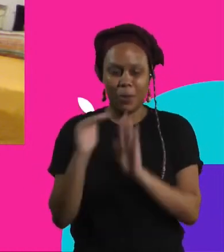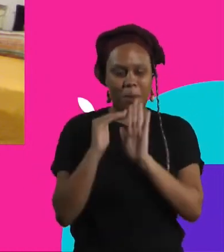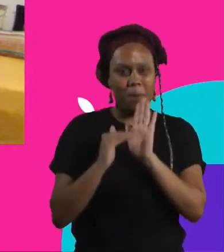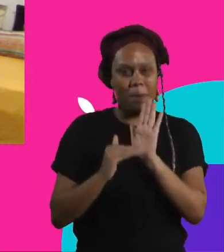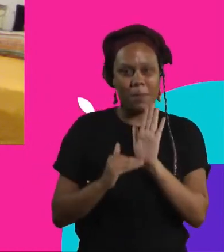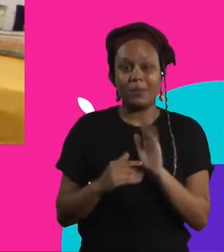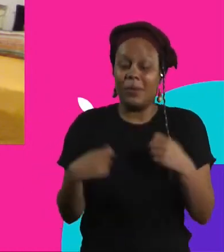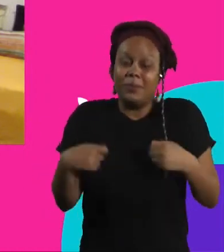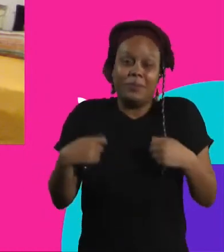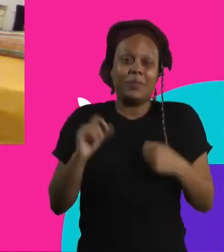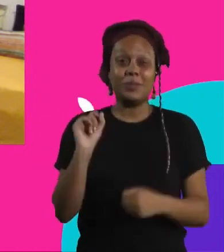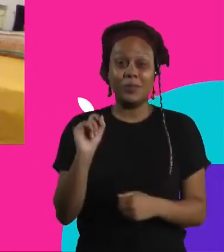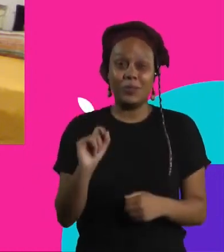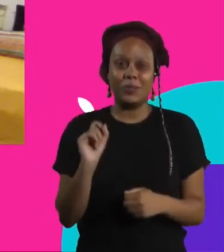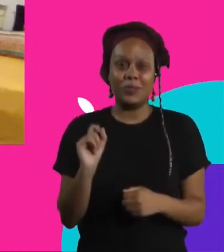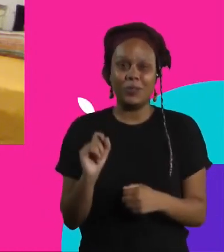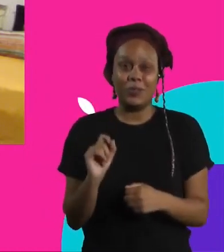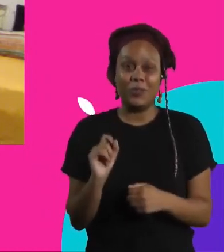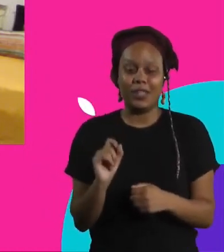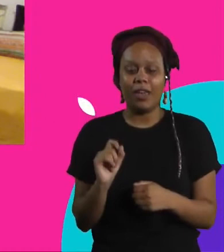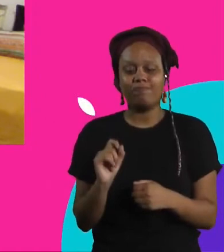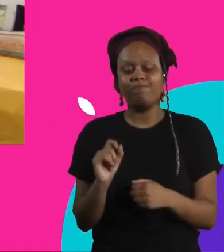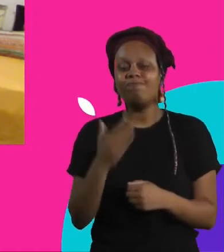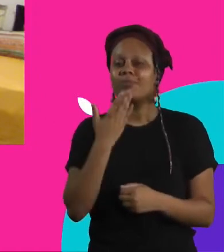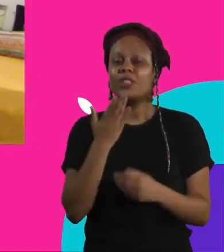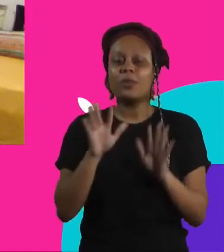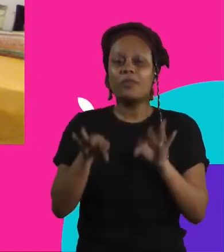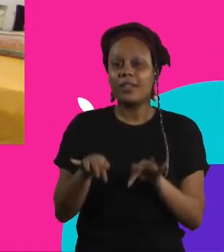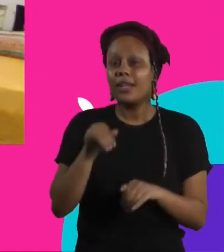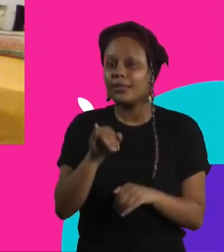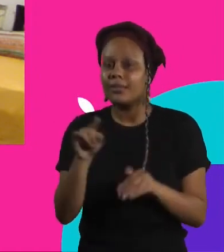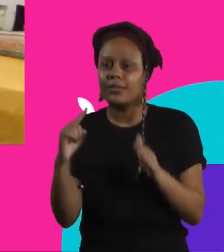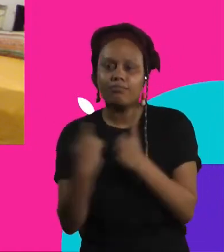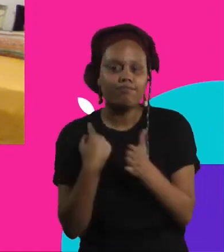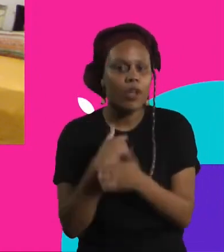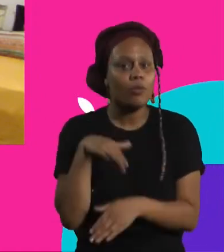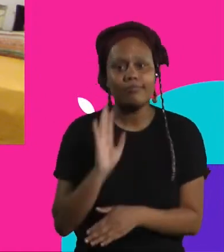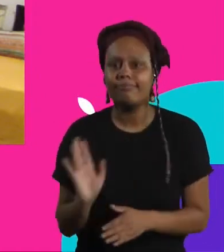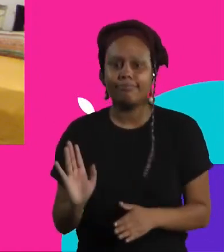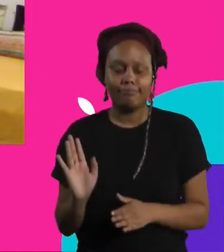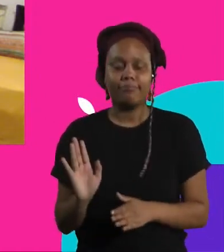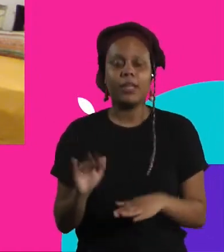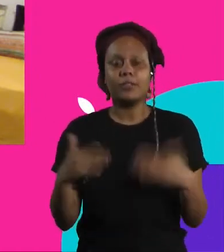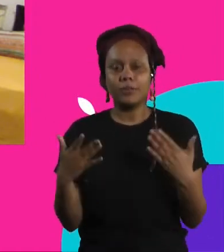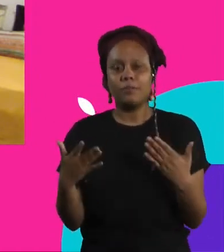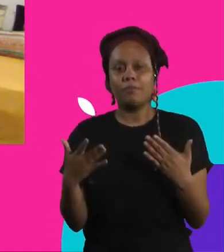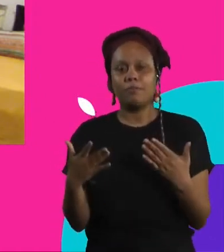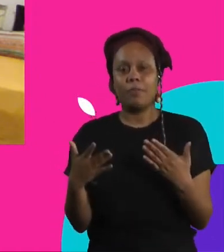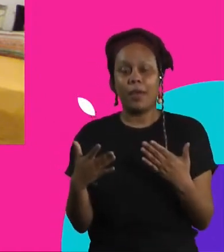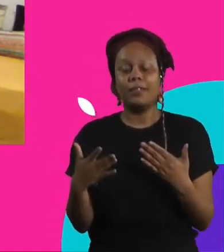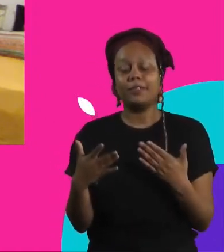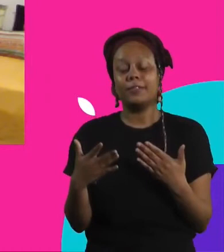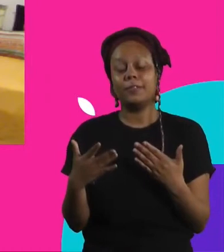então eu preciso, né, pedir para que a gente comece a finalizar, que eu não sei se tem mais alguma pergunta, mas enquanto isso, eu gostaria já de pedir, né,